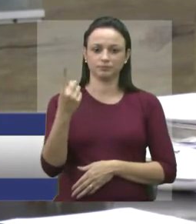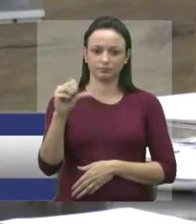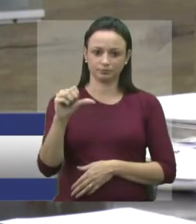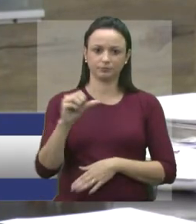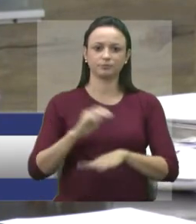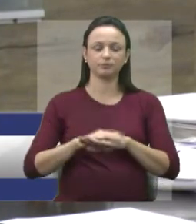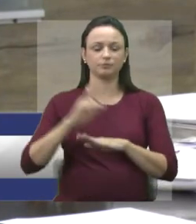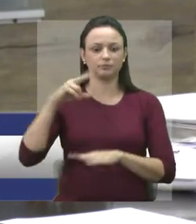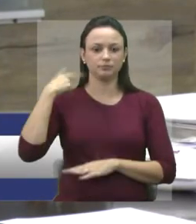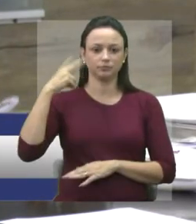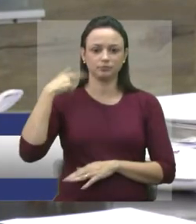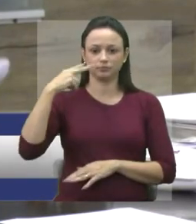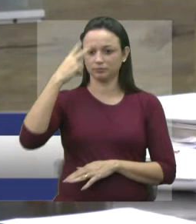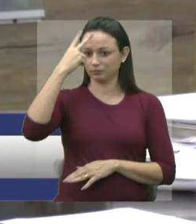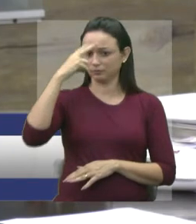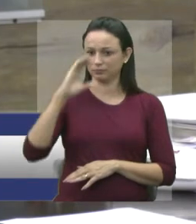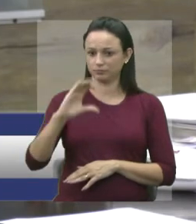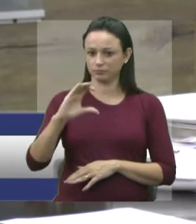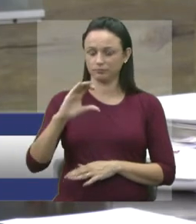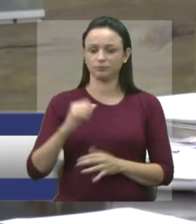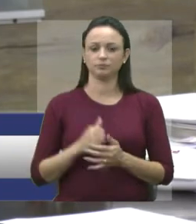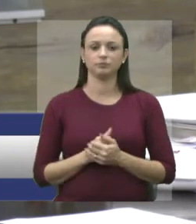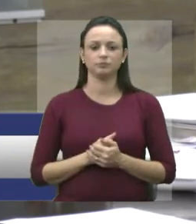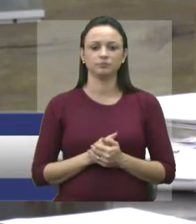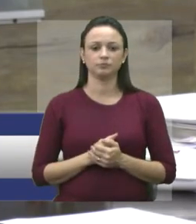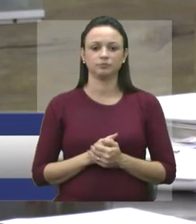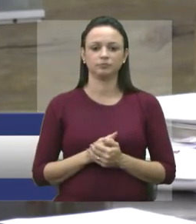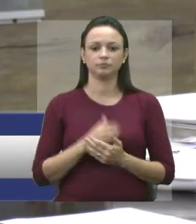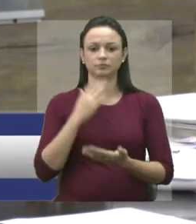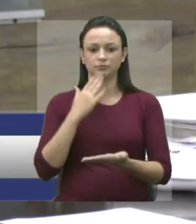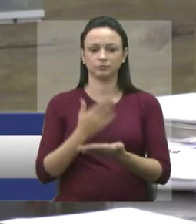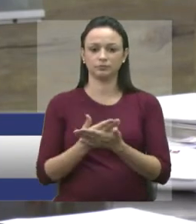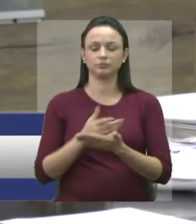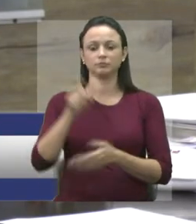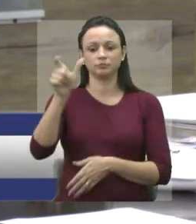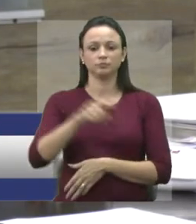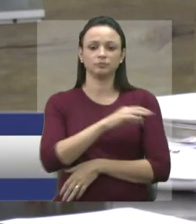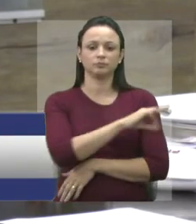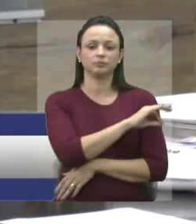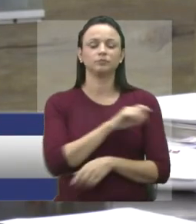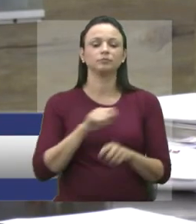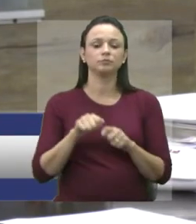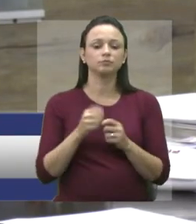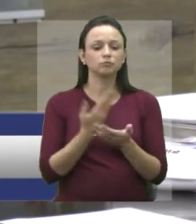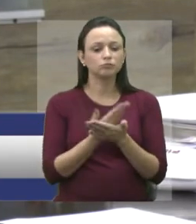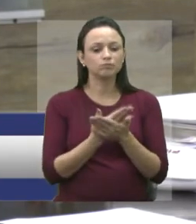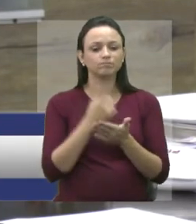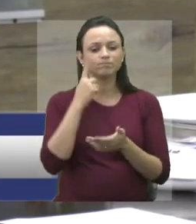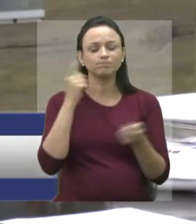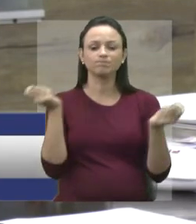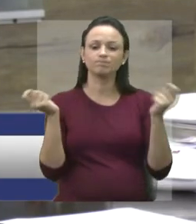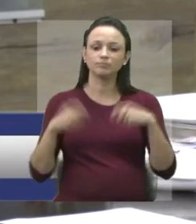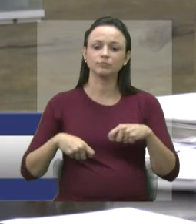639/2019, autoria vereador Roberto Carlos Vanucci. Requerendo ao senhor prefeito municipal que estude a possibilidade de lavar a